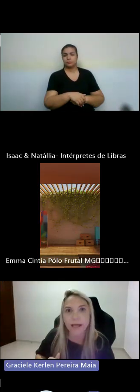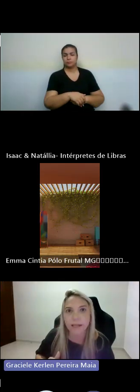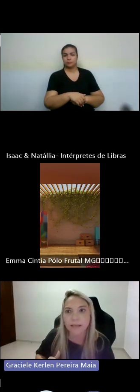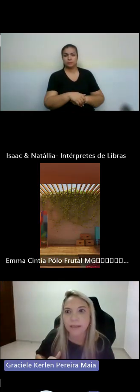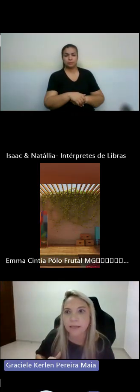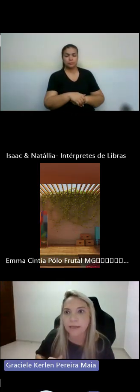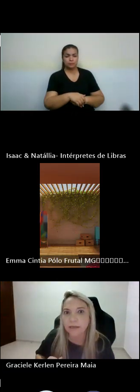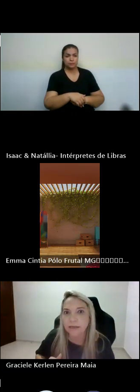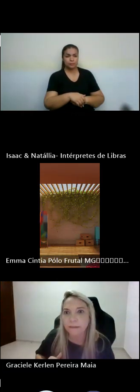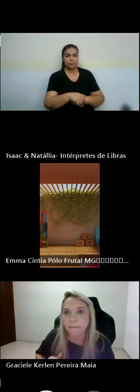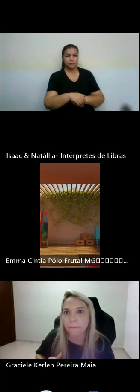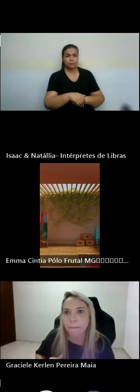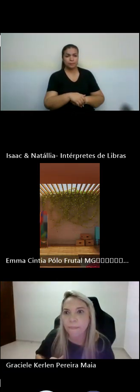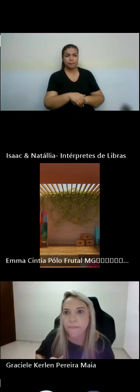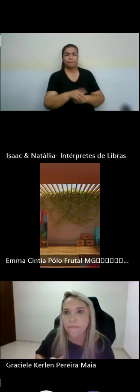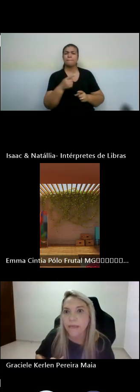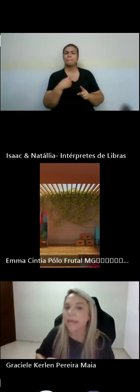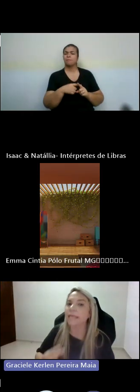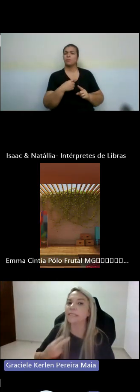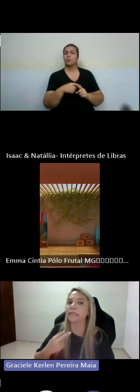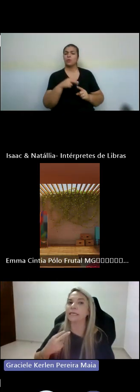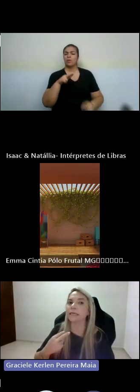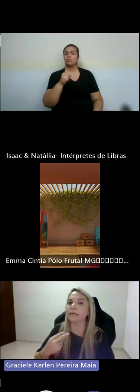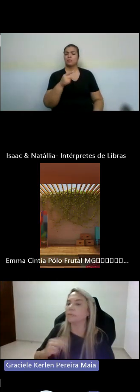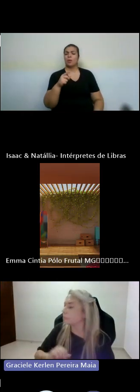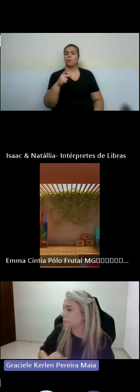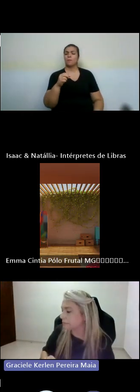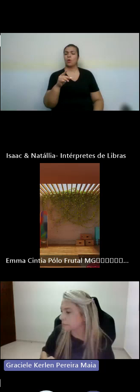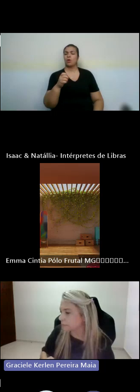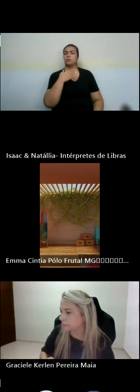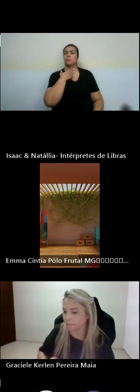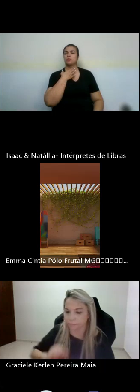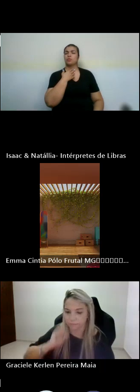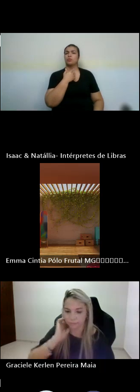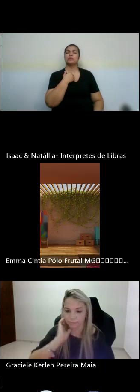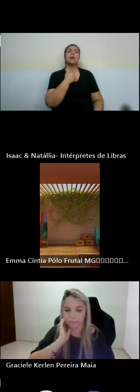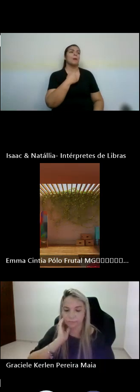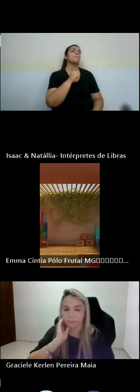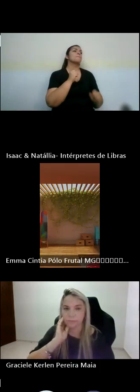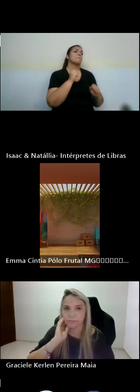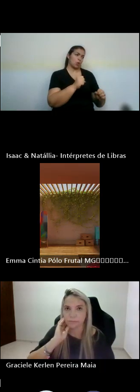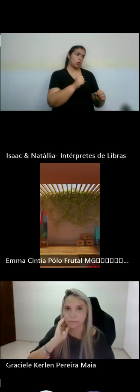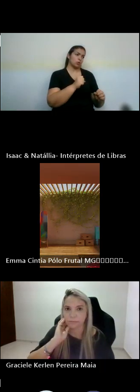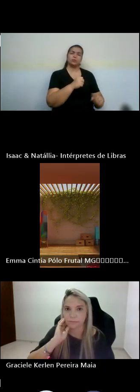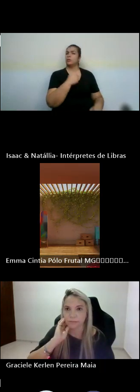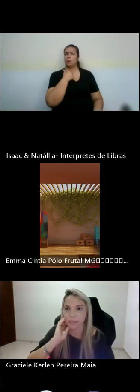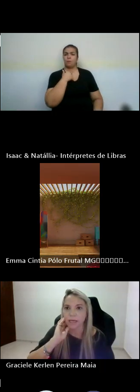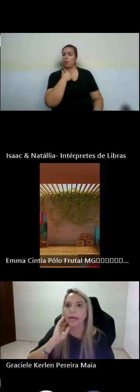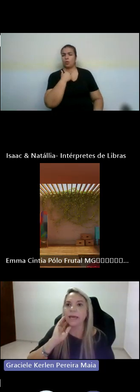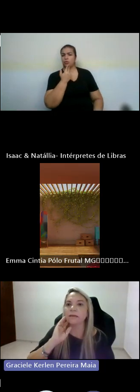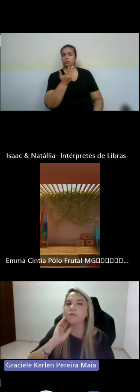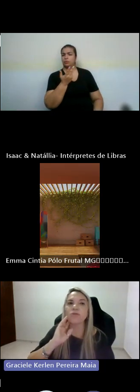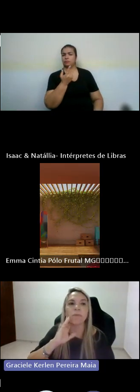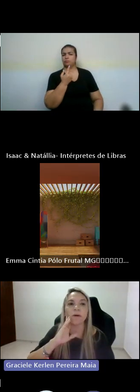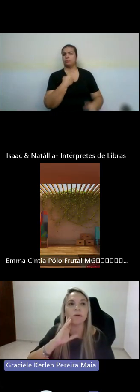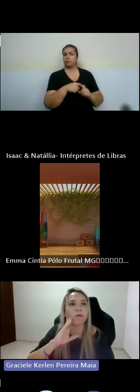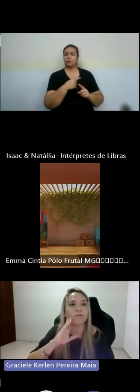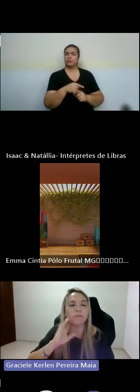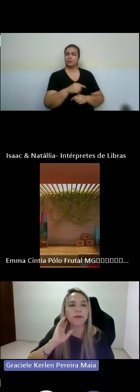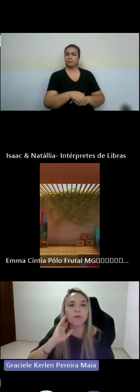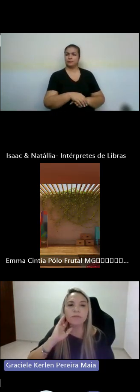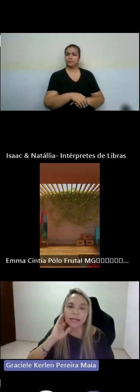Pode falar. Que não pode no pescoço. Eu posso fazer pode e balançar a cabeça? Você não pode? Desculpa,